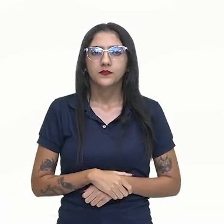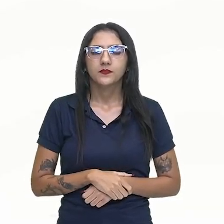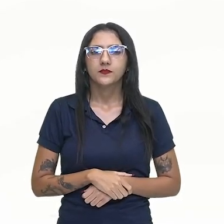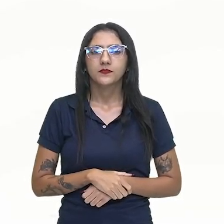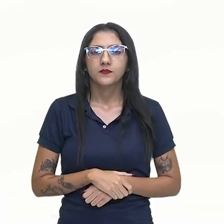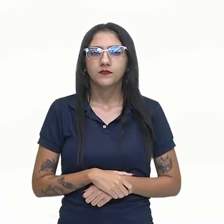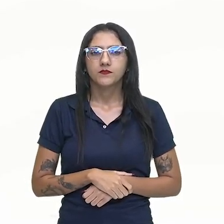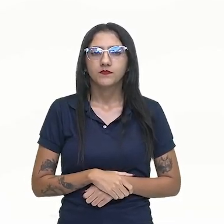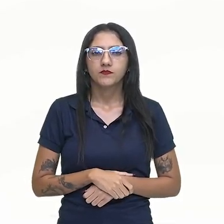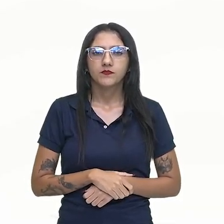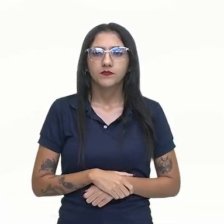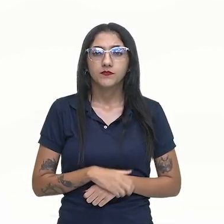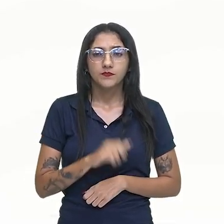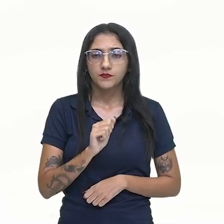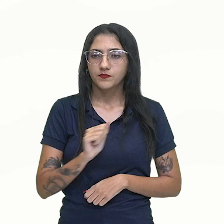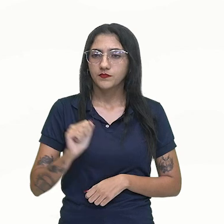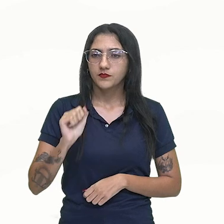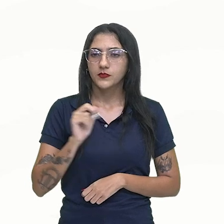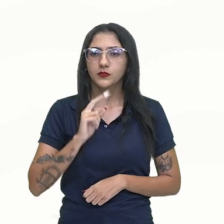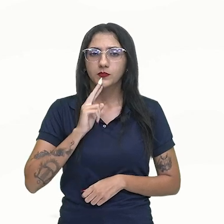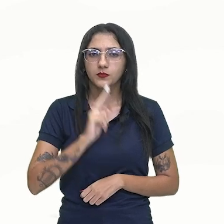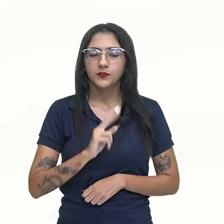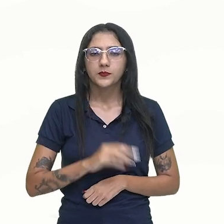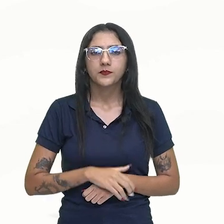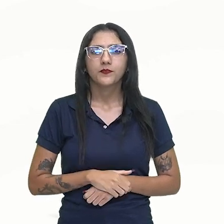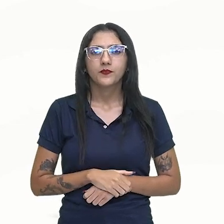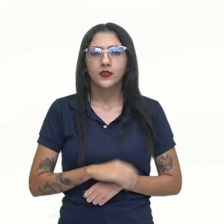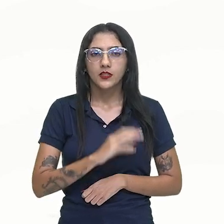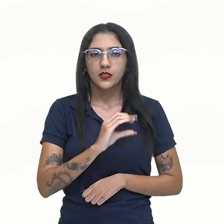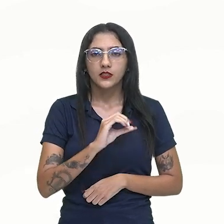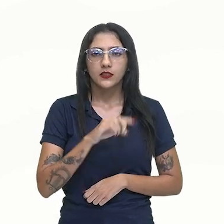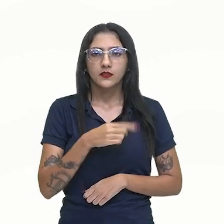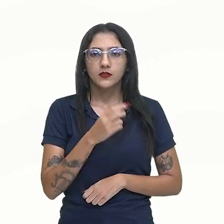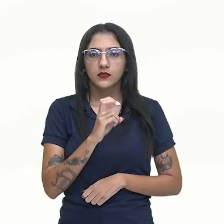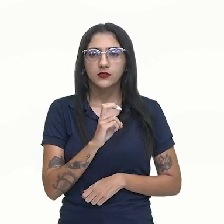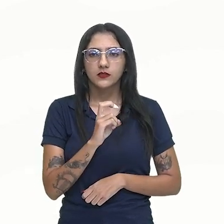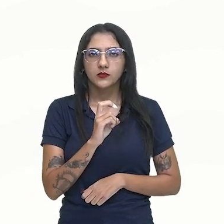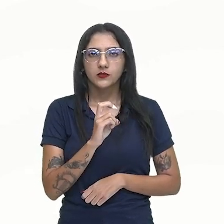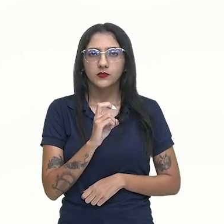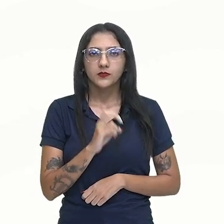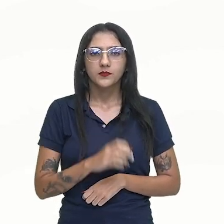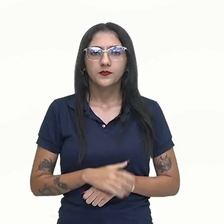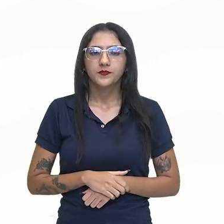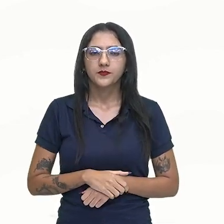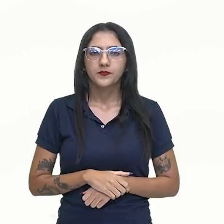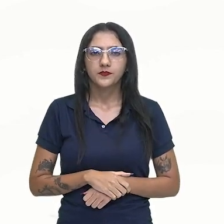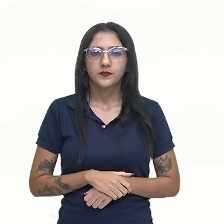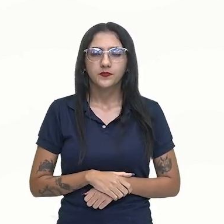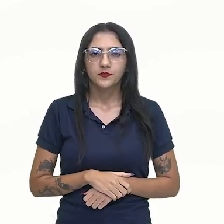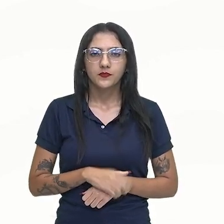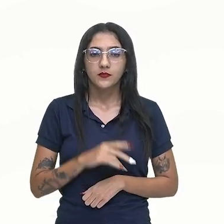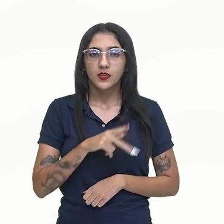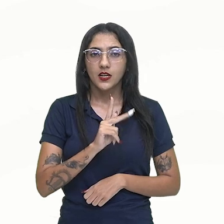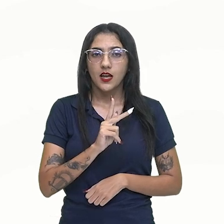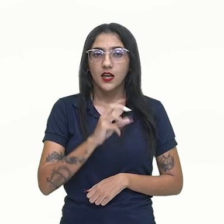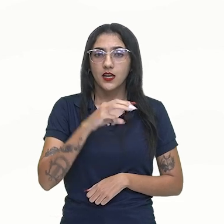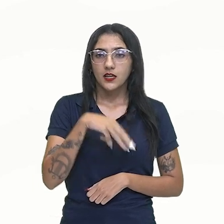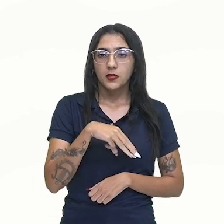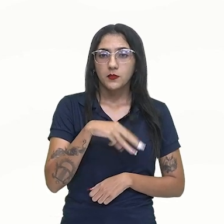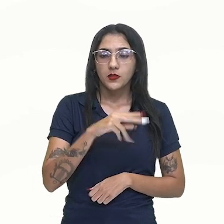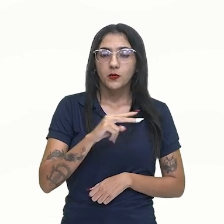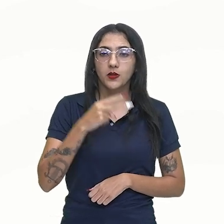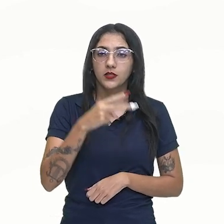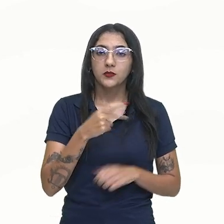A. Eu tenho 0,5, eu estou em quilômetro quadrado e eu quero ir